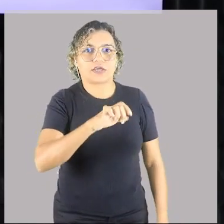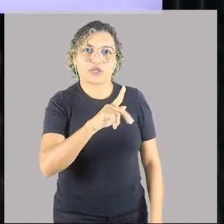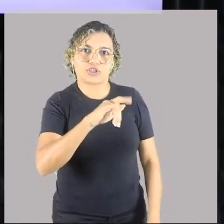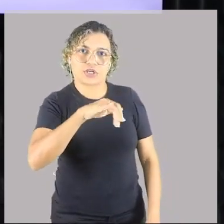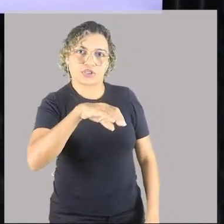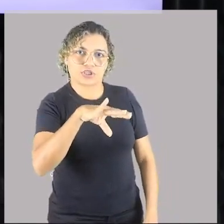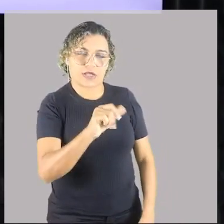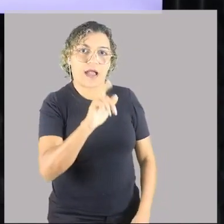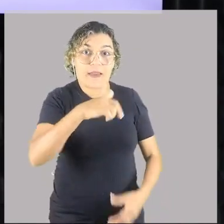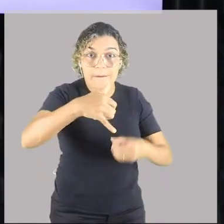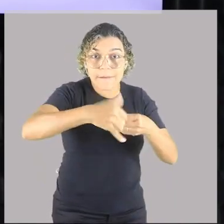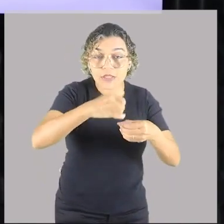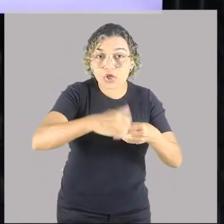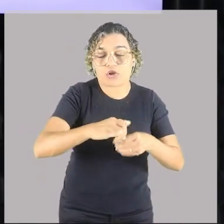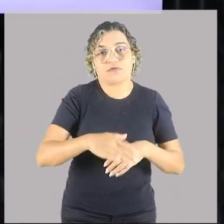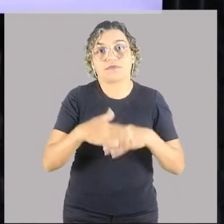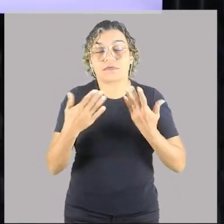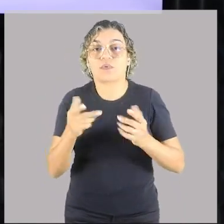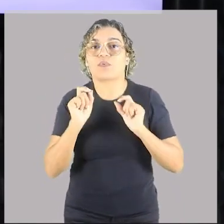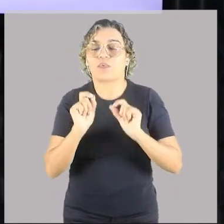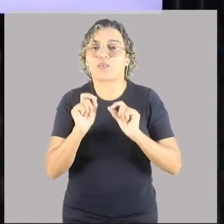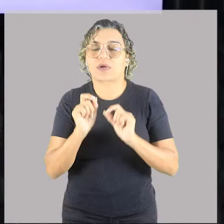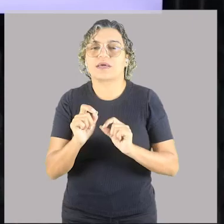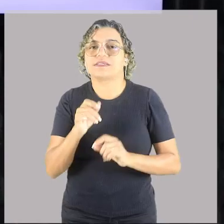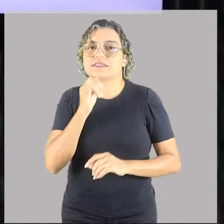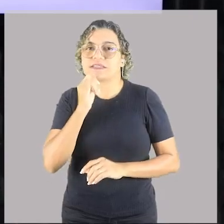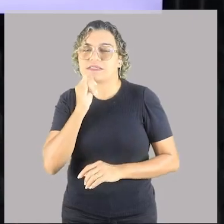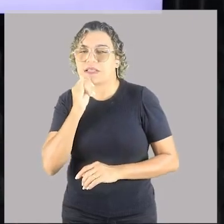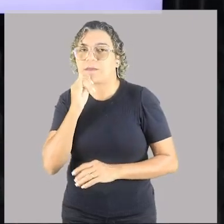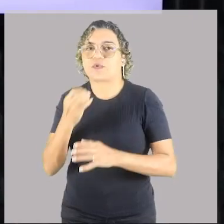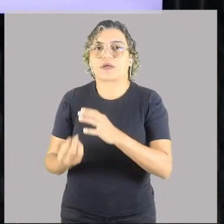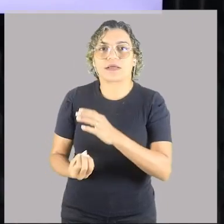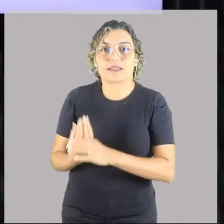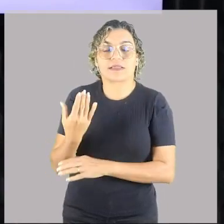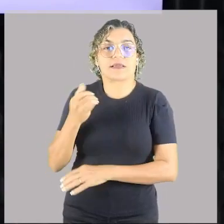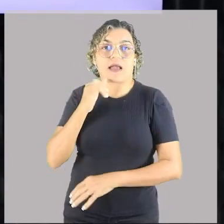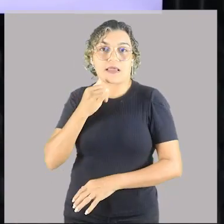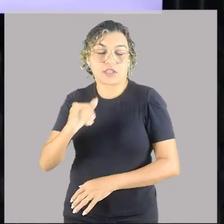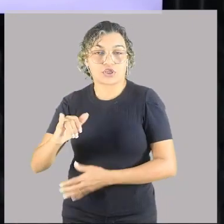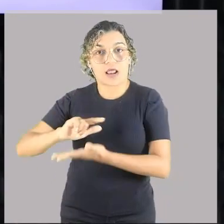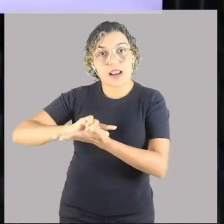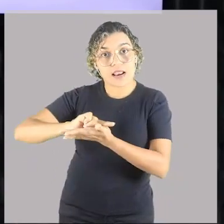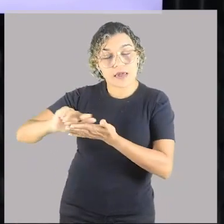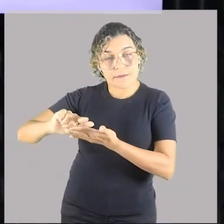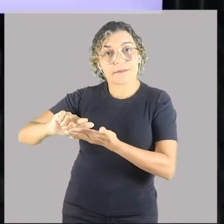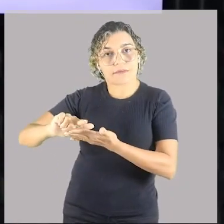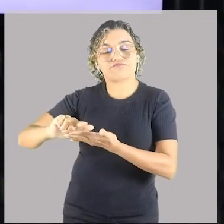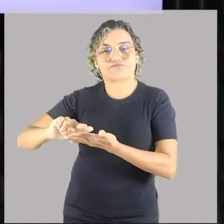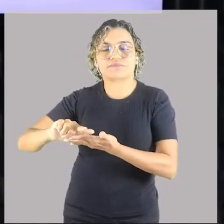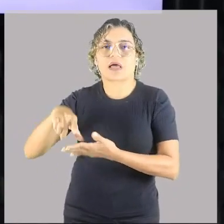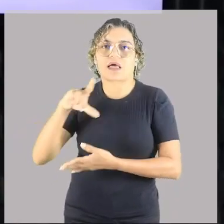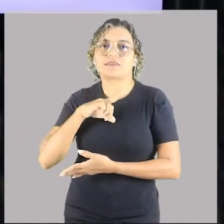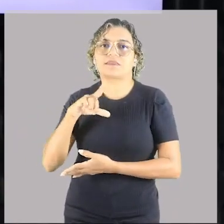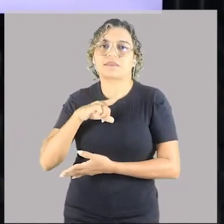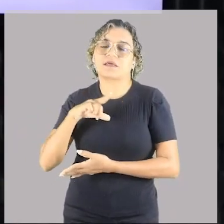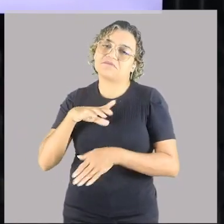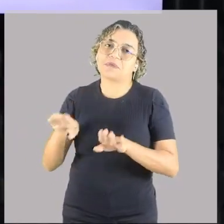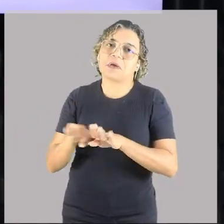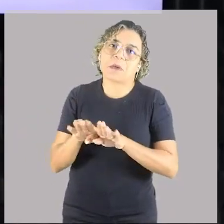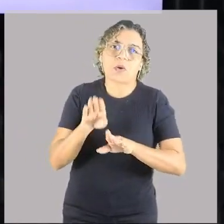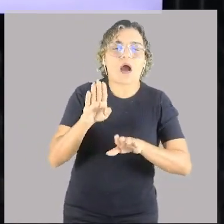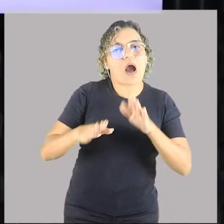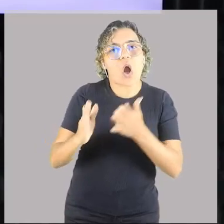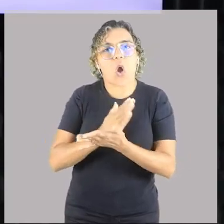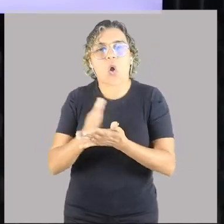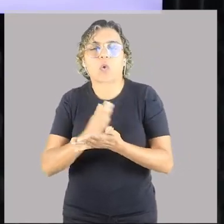se tem, instalar, nesse caso, fontes de energias limpas, ao mesmo tempo consideradas